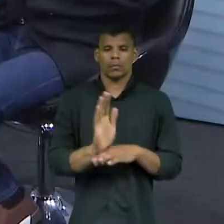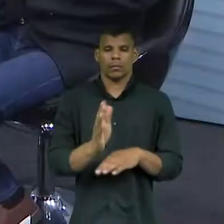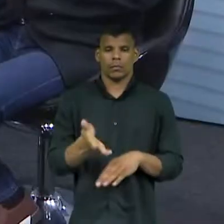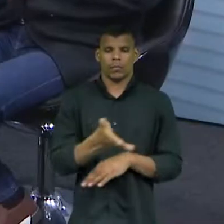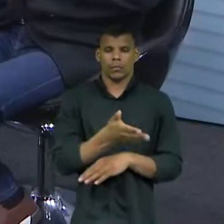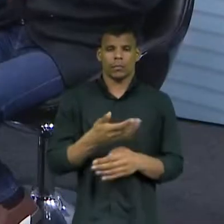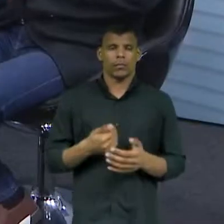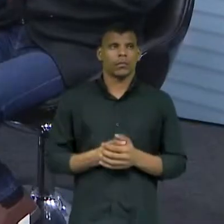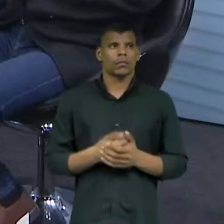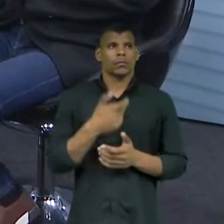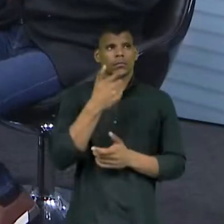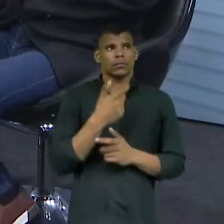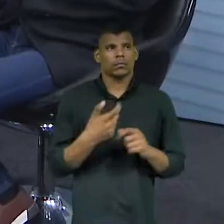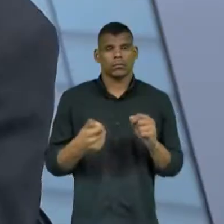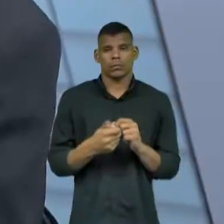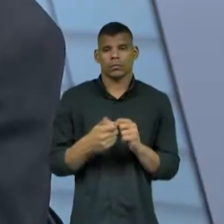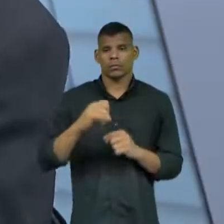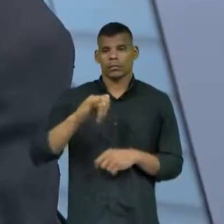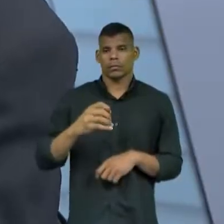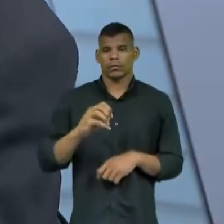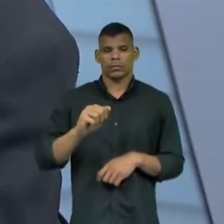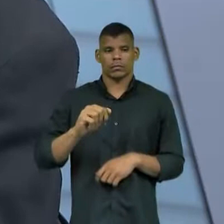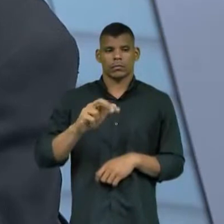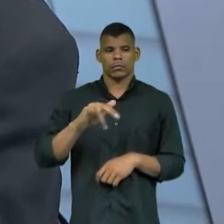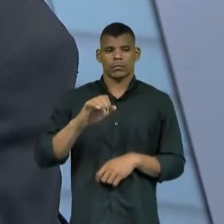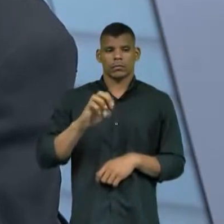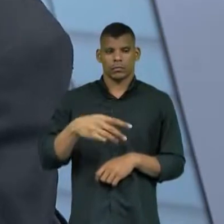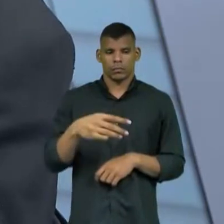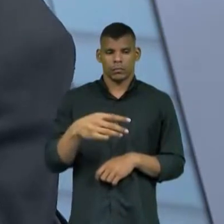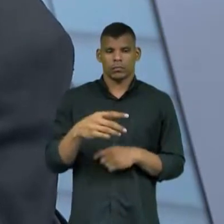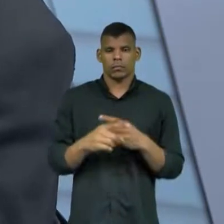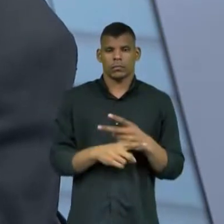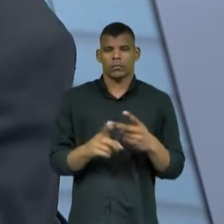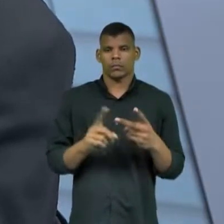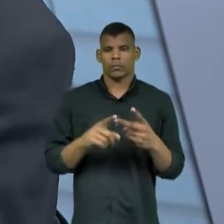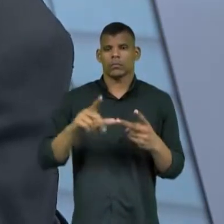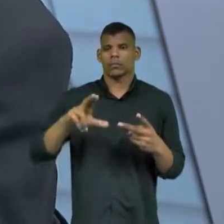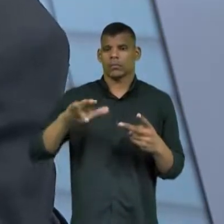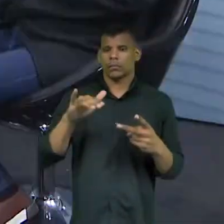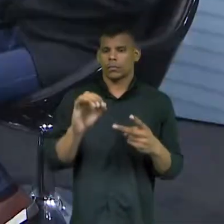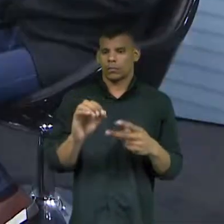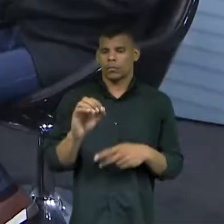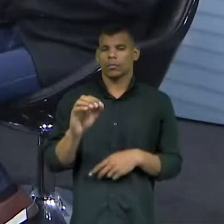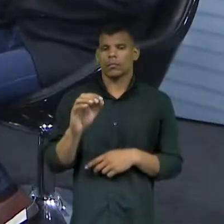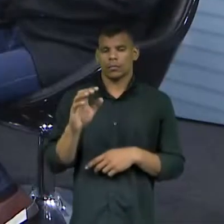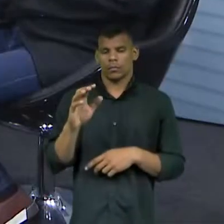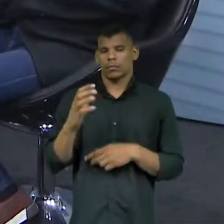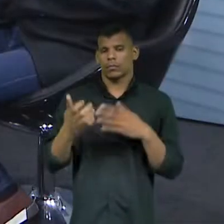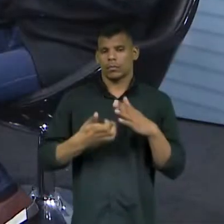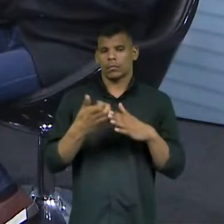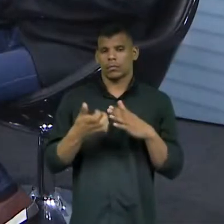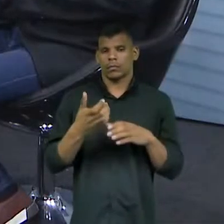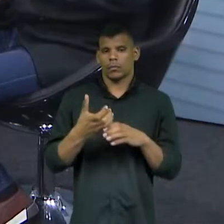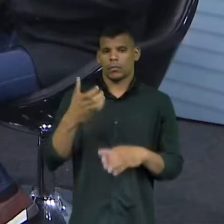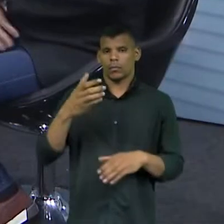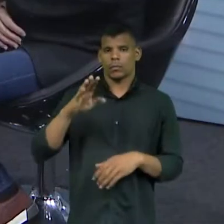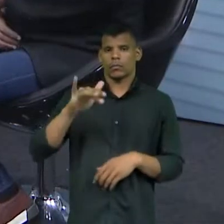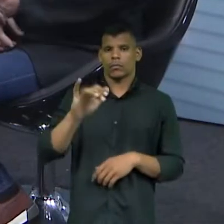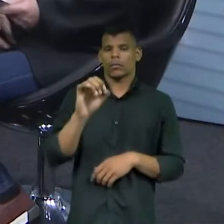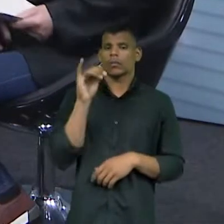bem, estou aqui com o Joaquim Rolim, da FIEC, e o Lúcio Bonfim, que é da Bioenergia, engenheiro, falando sobre